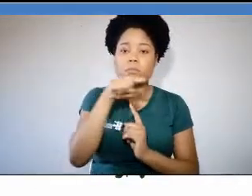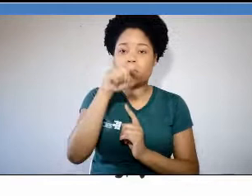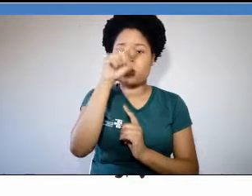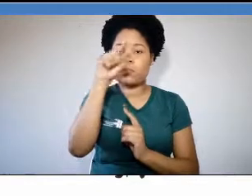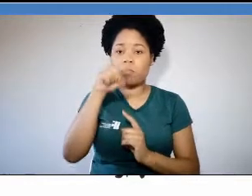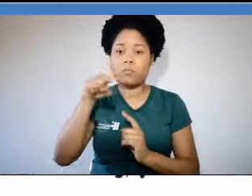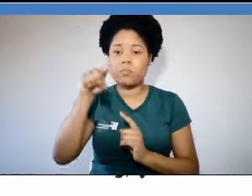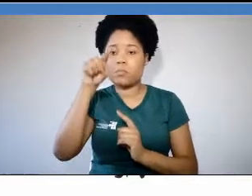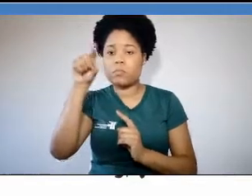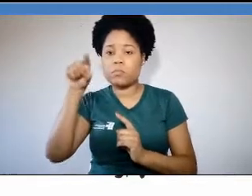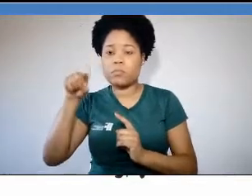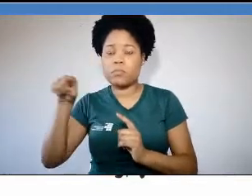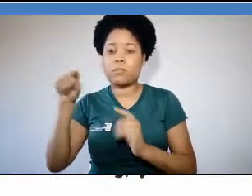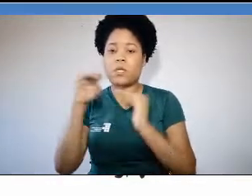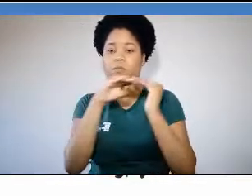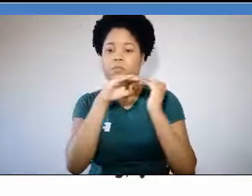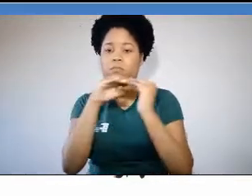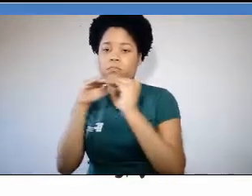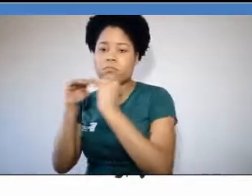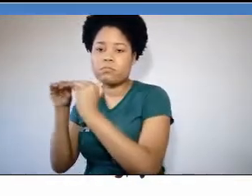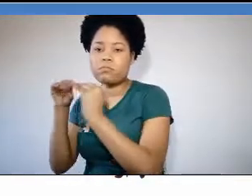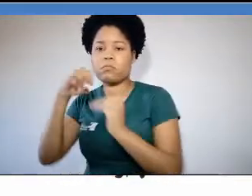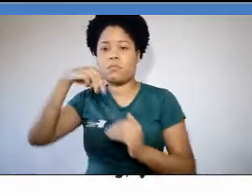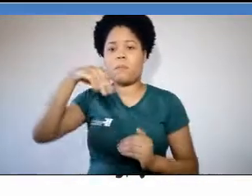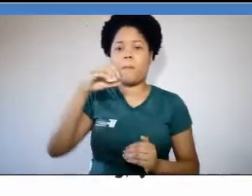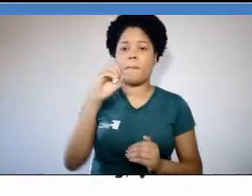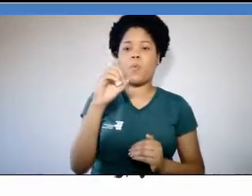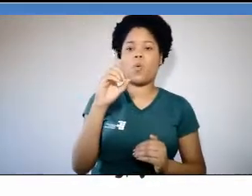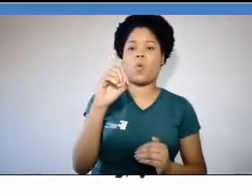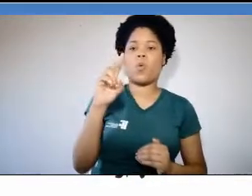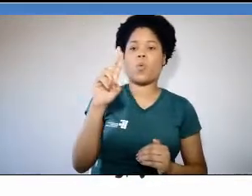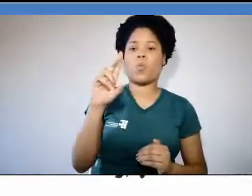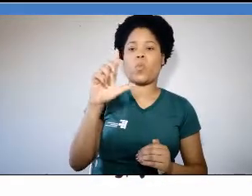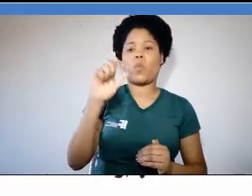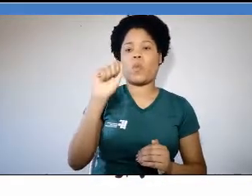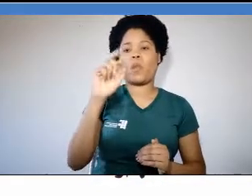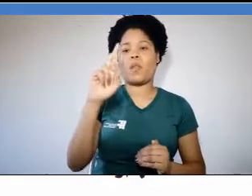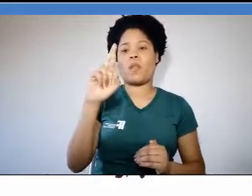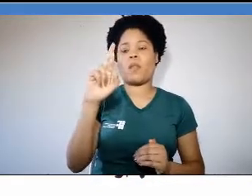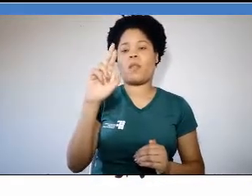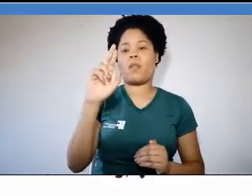tipo digital, um sinal mais constante, mais modularizado.